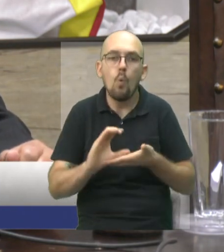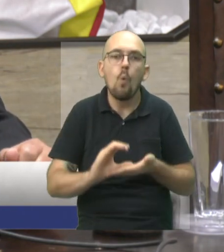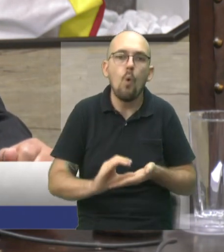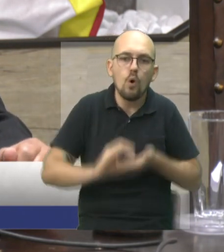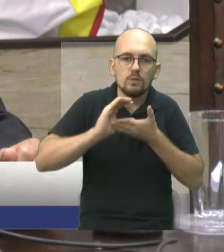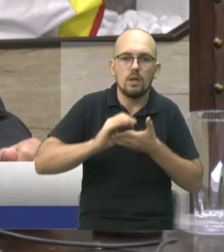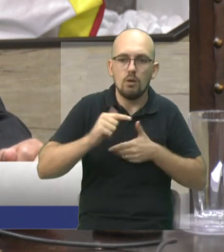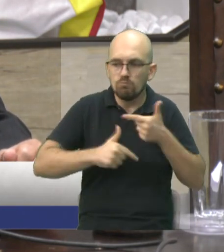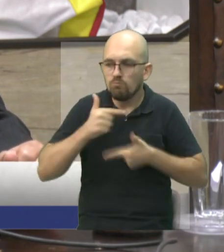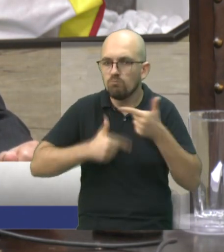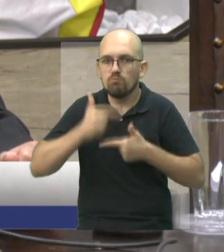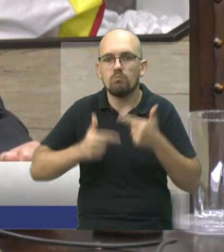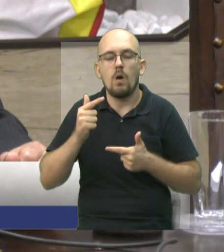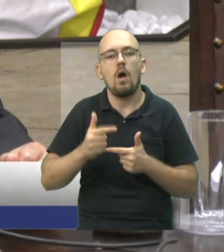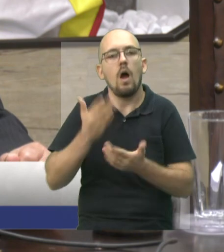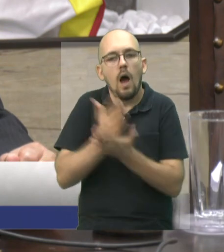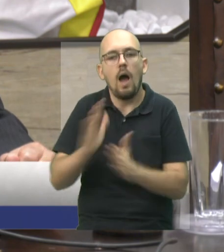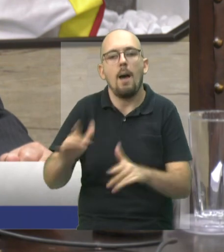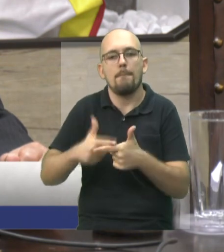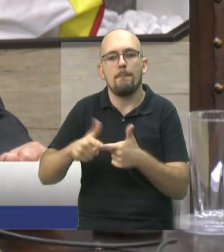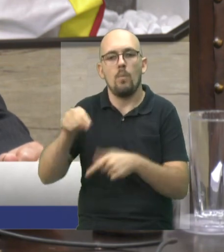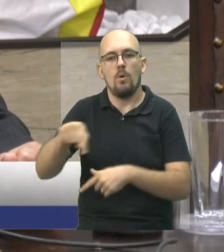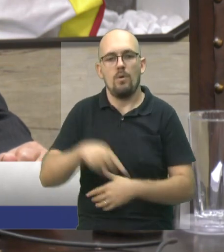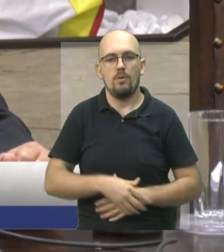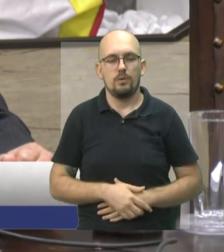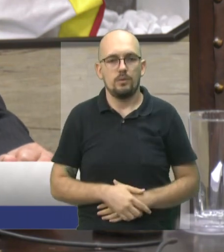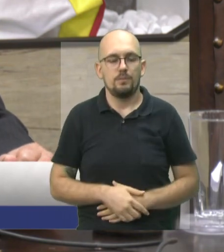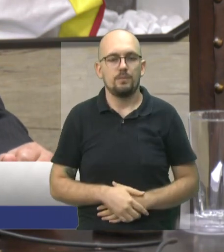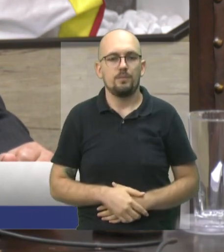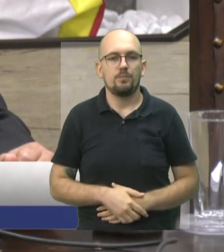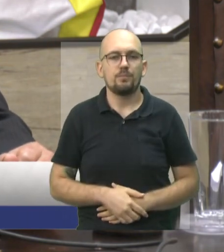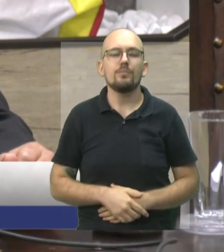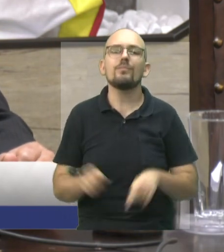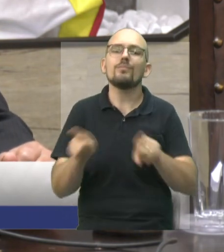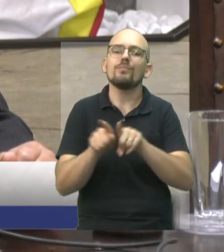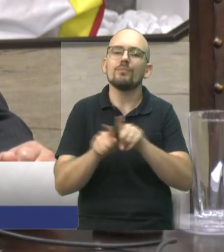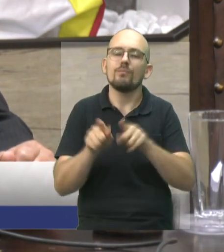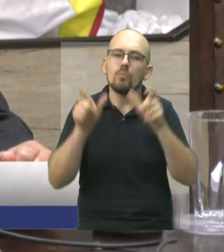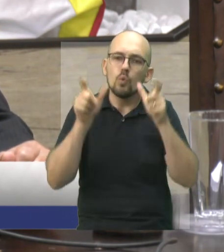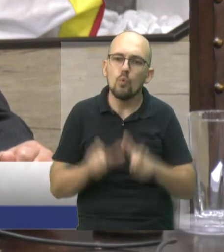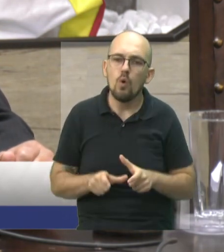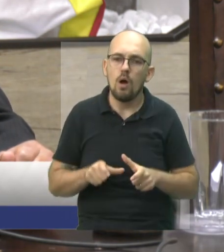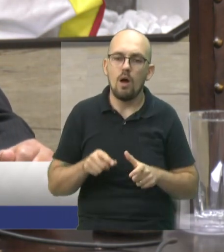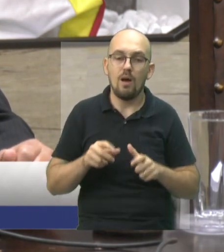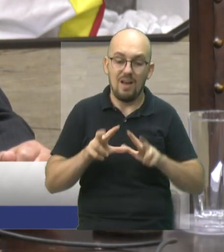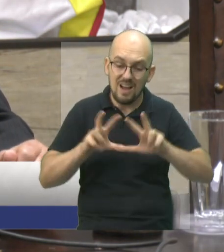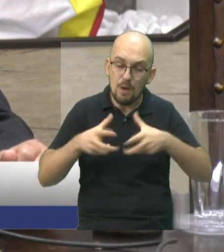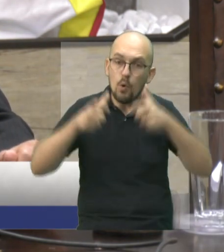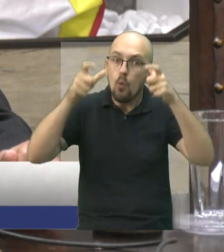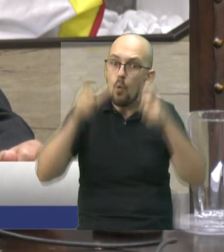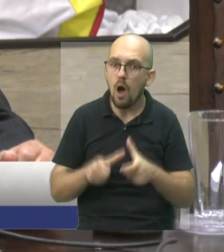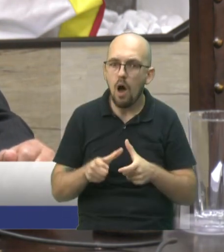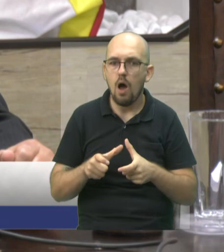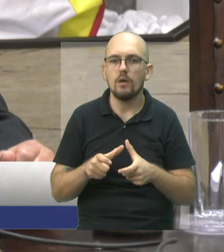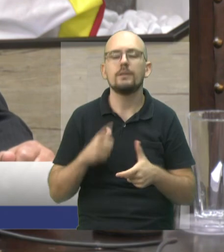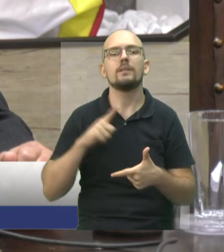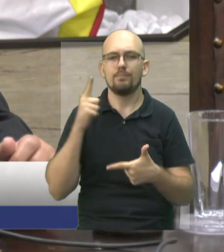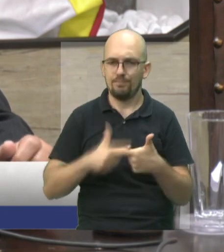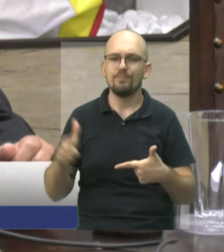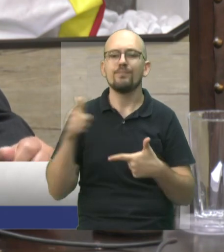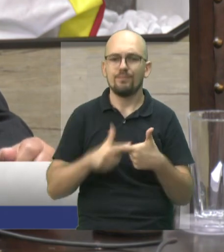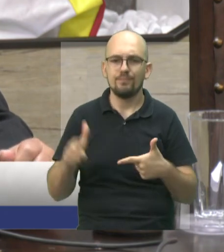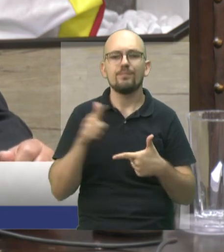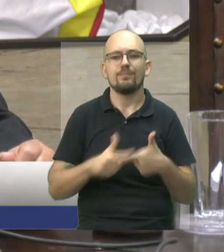gente acabe com isso. Inclusive, o lugar onde está essa Câmara aqui, que nós temos muitos problemas.